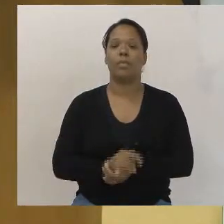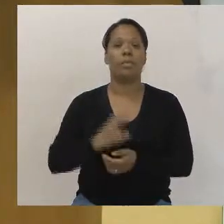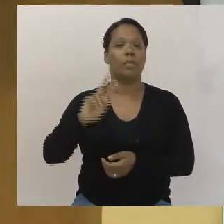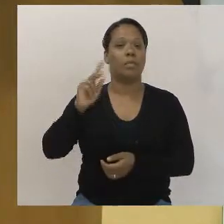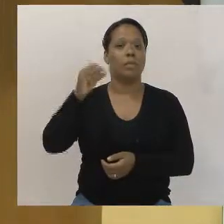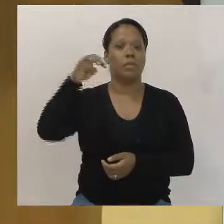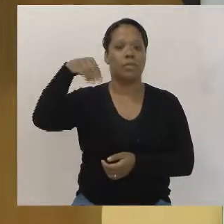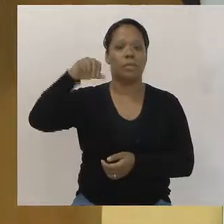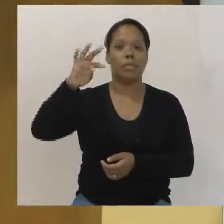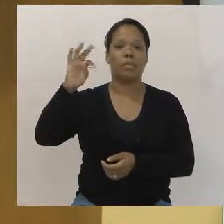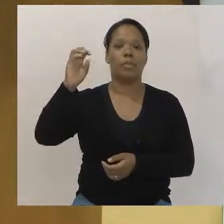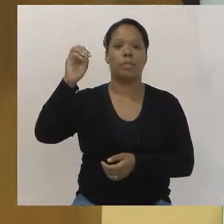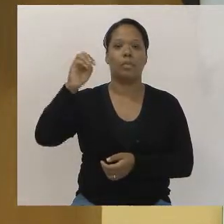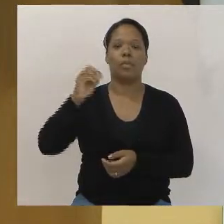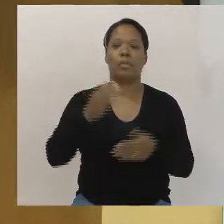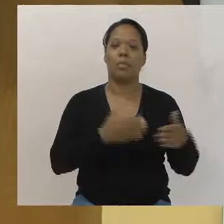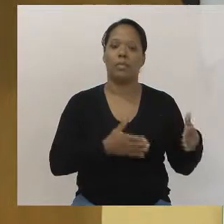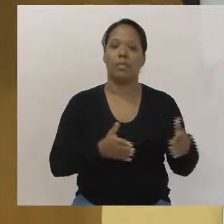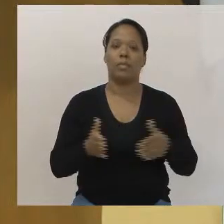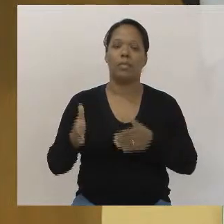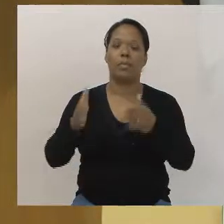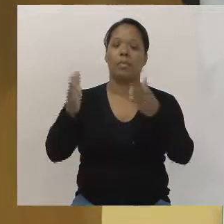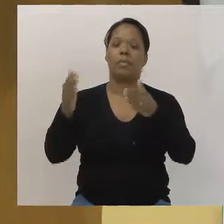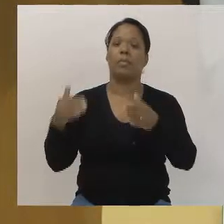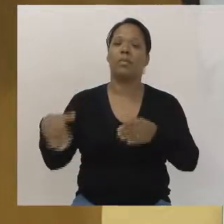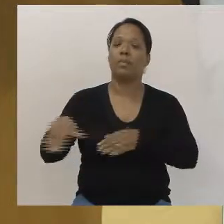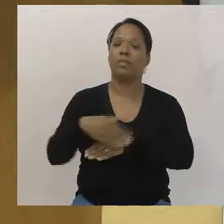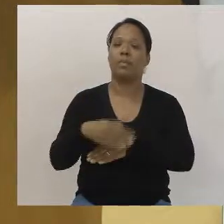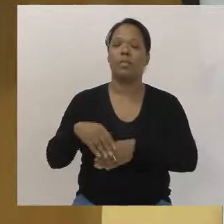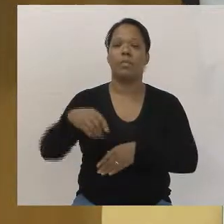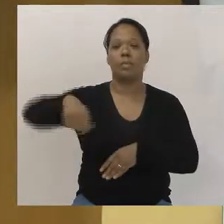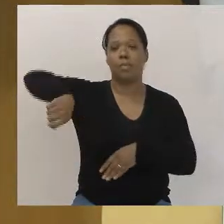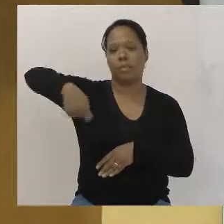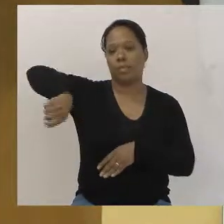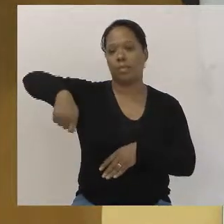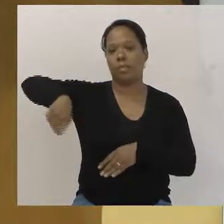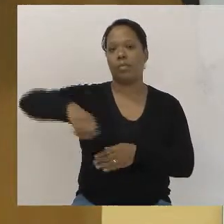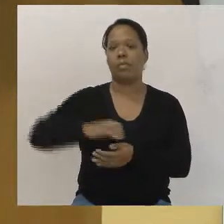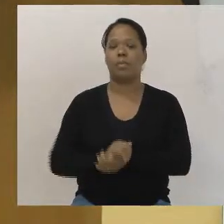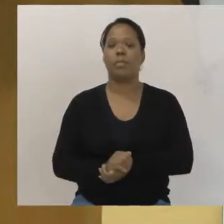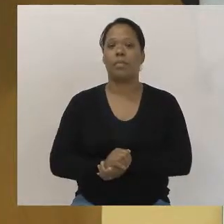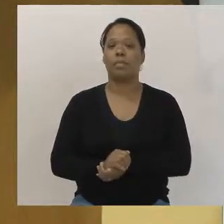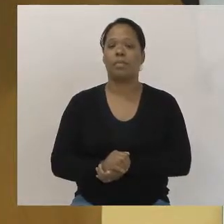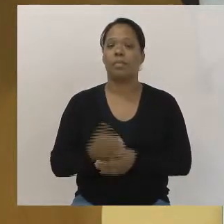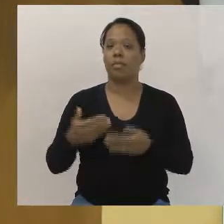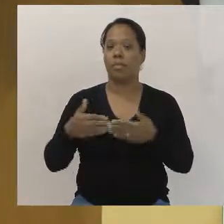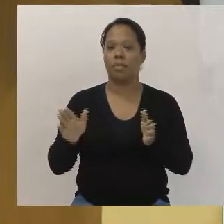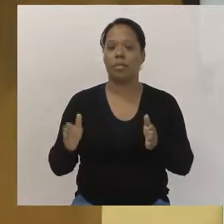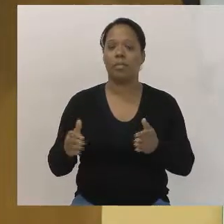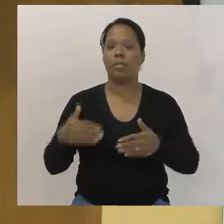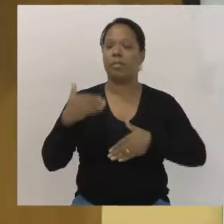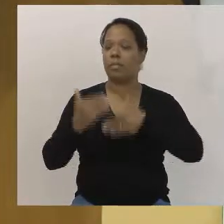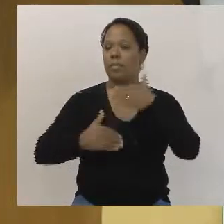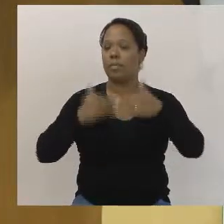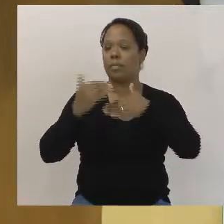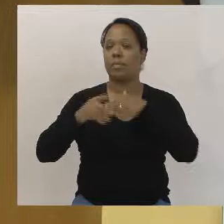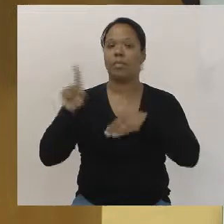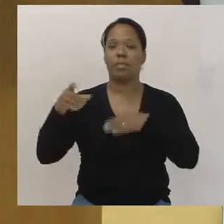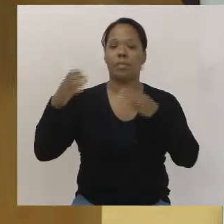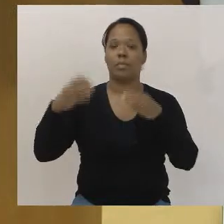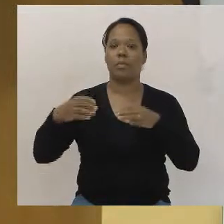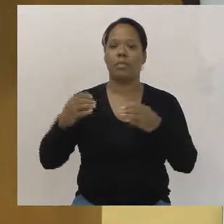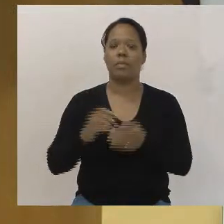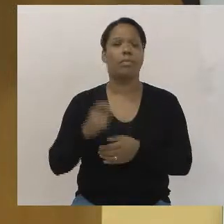leva essa avenida até o parque dos sinos abre o desenvolvimento naquela região